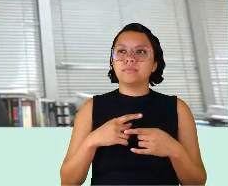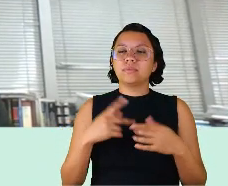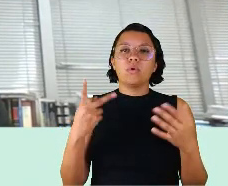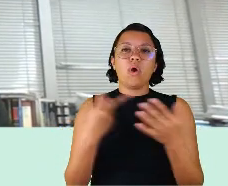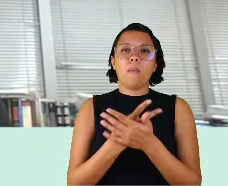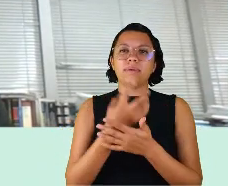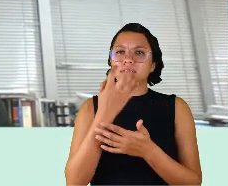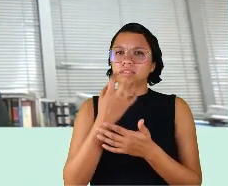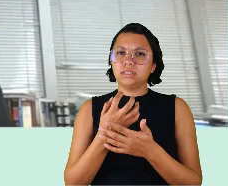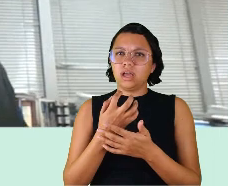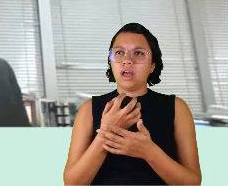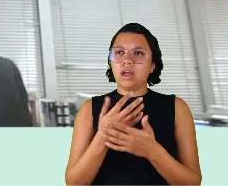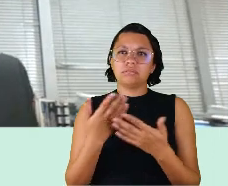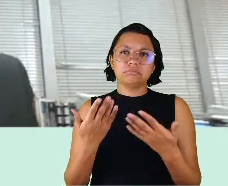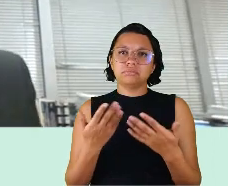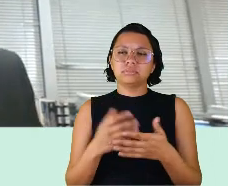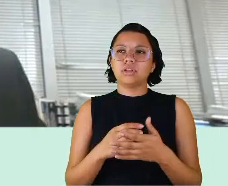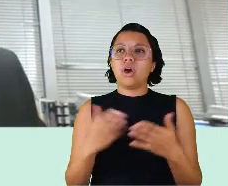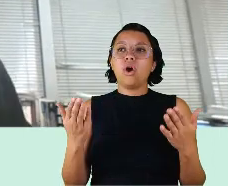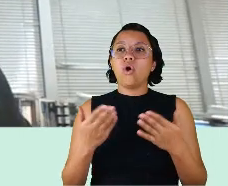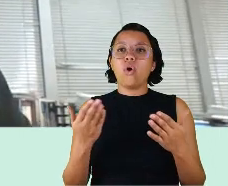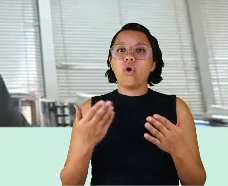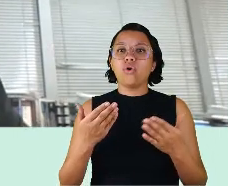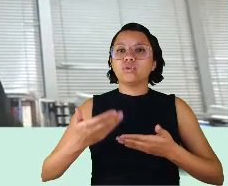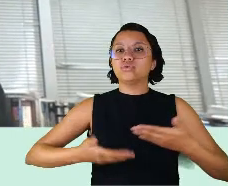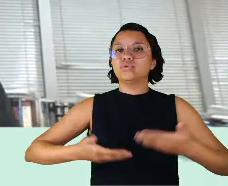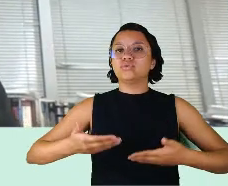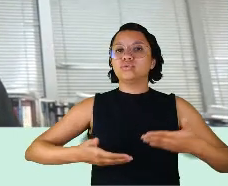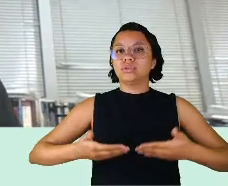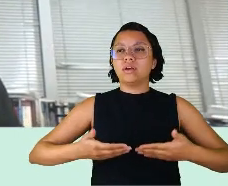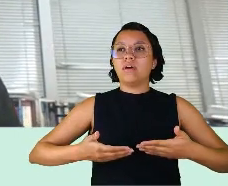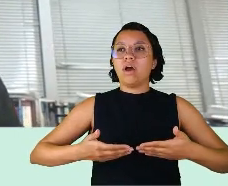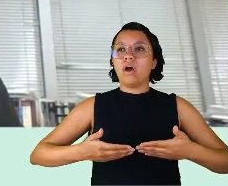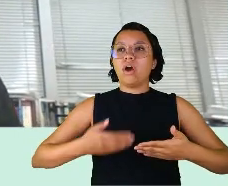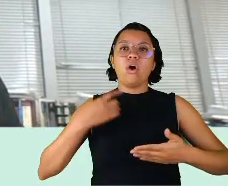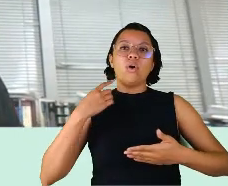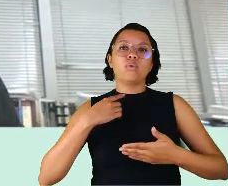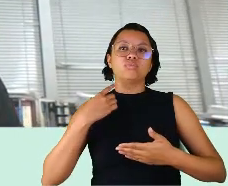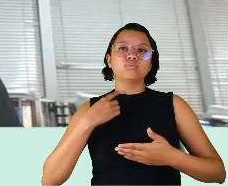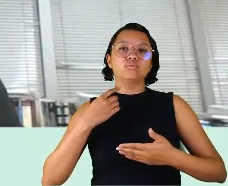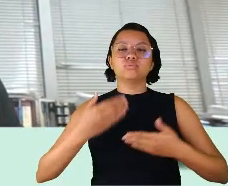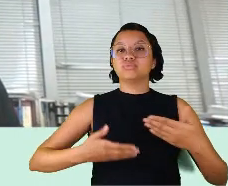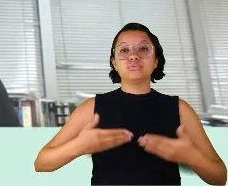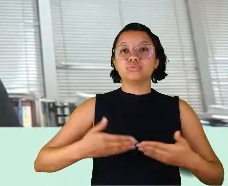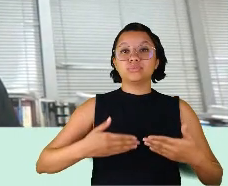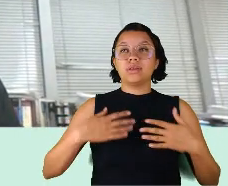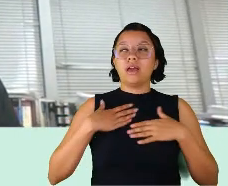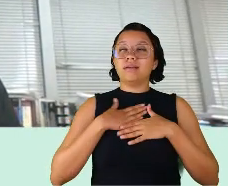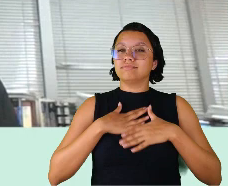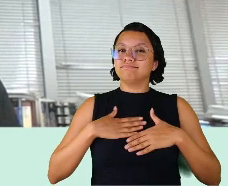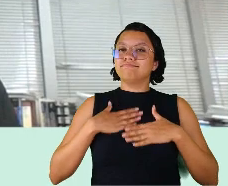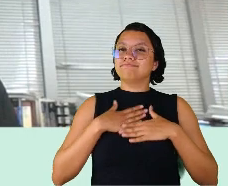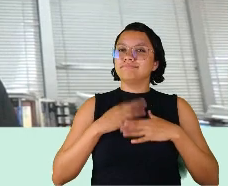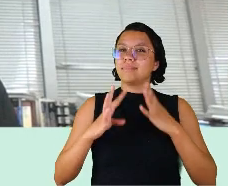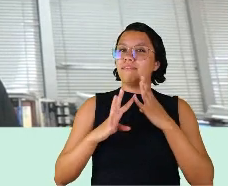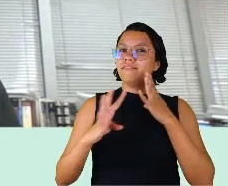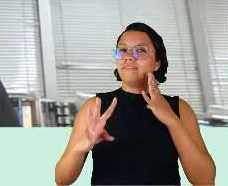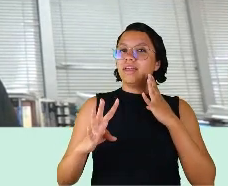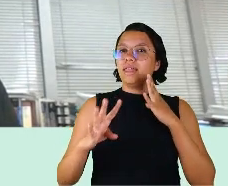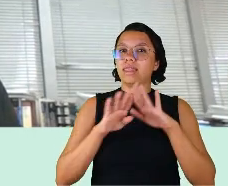virtual. Hoje, os servidores e os advogados estão satisfeitíssimos com a fila do balcão